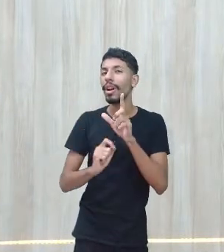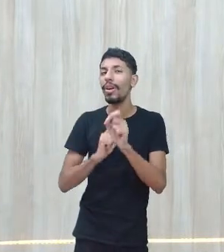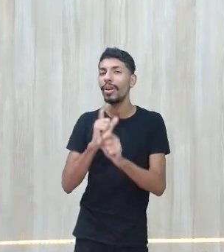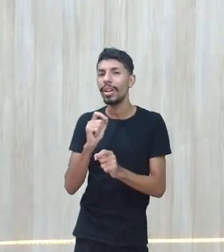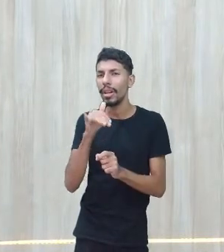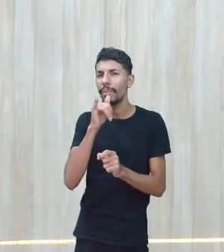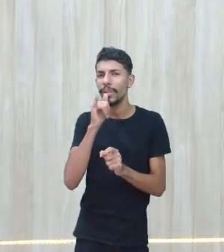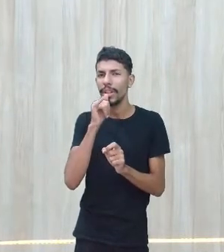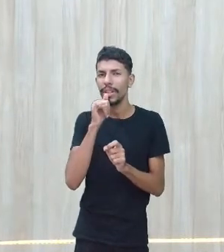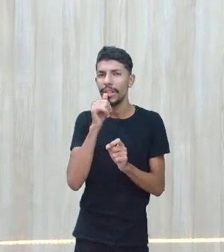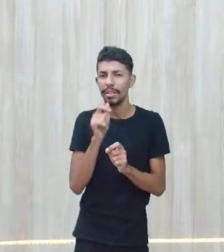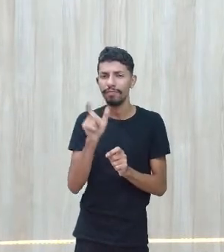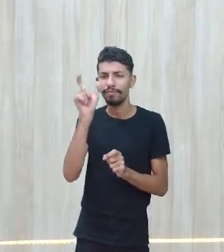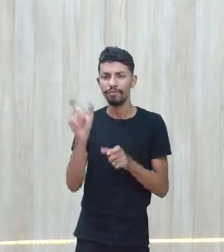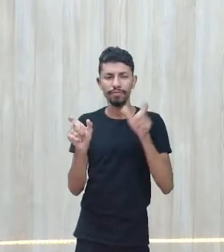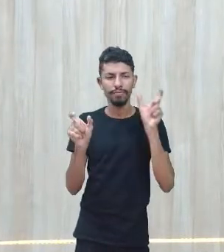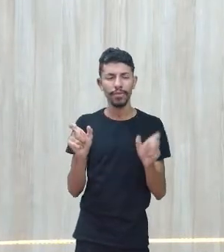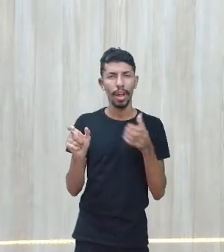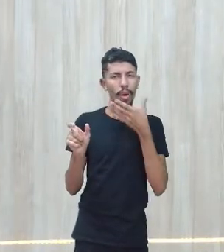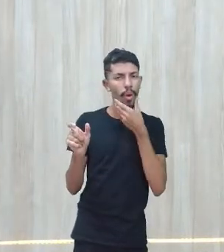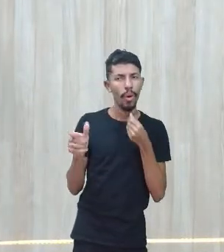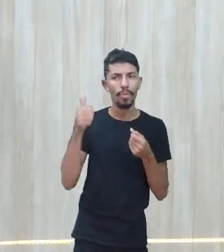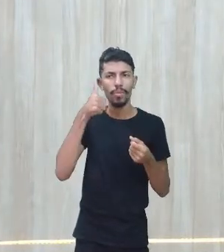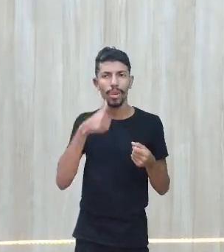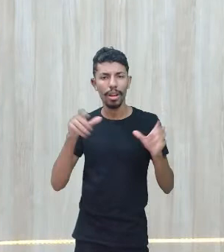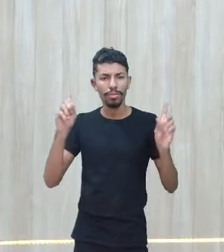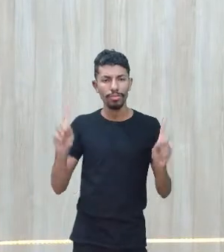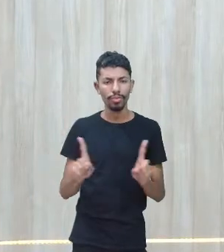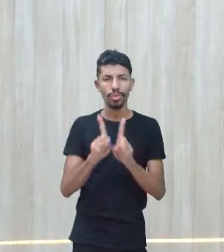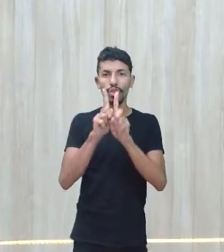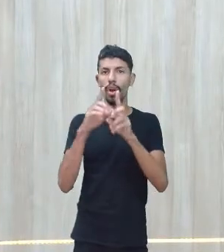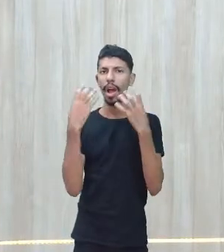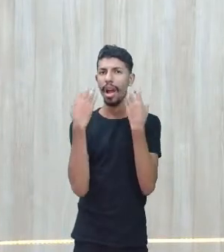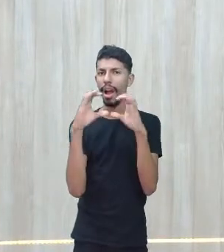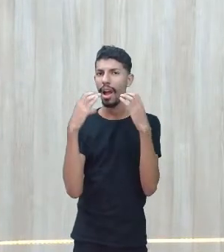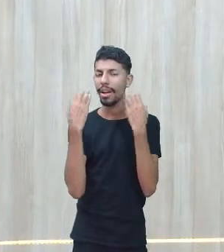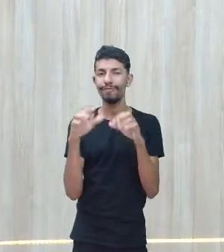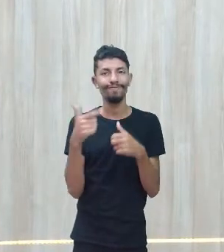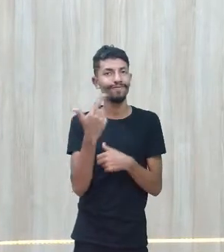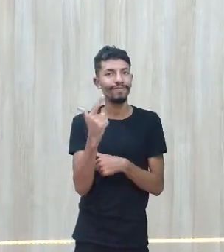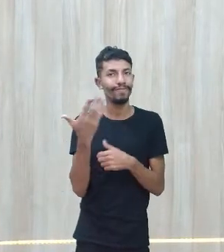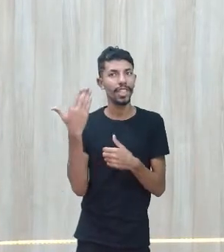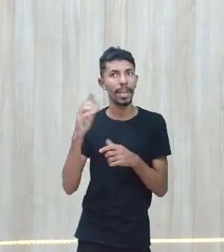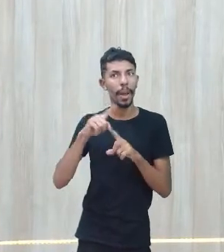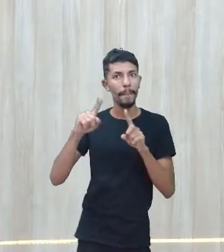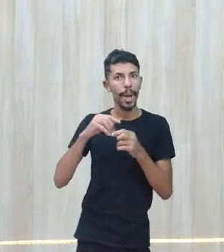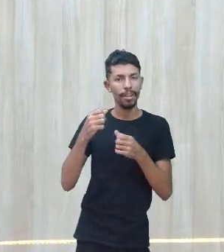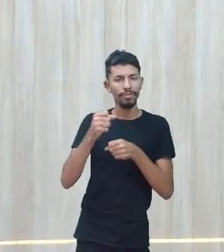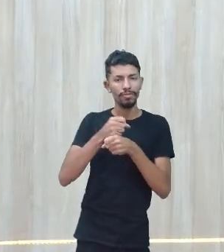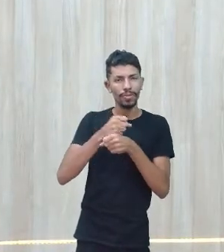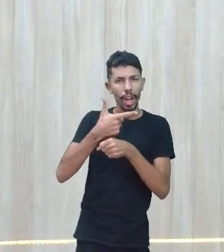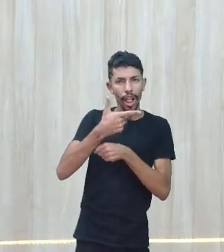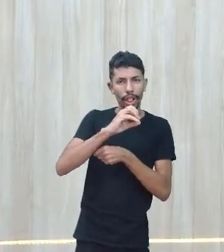o casal cantando, né? E a partir de 2000, eles começam a